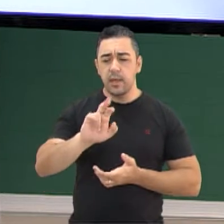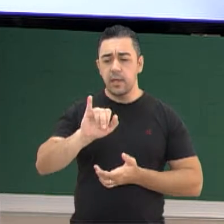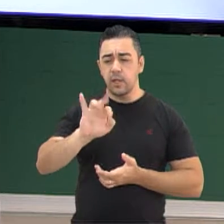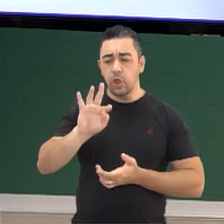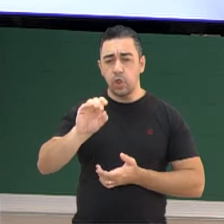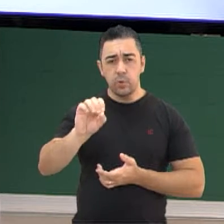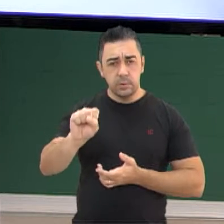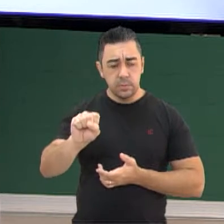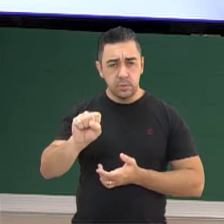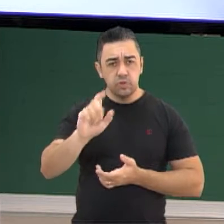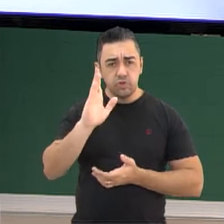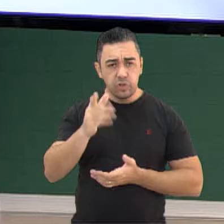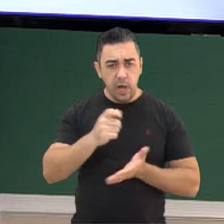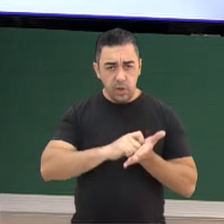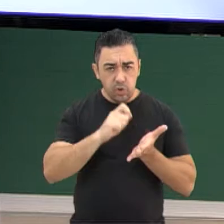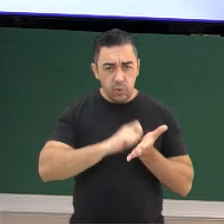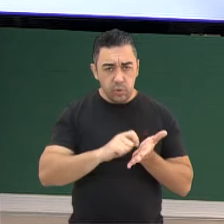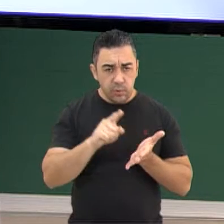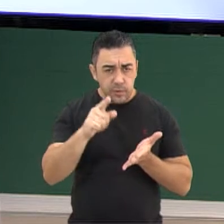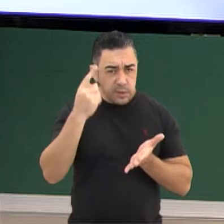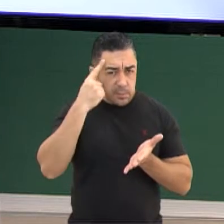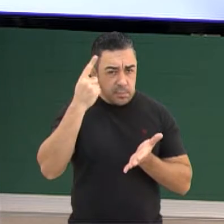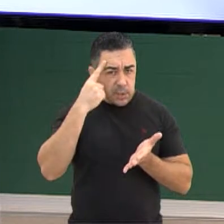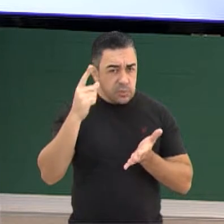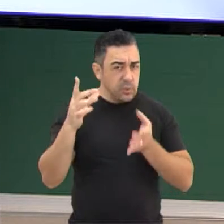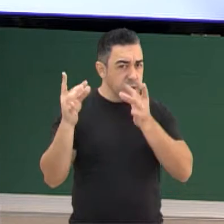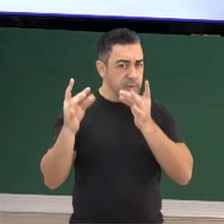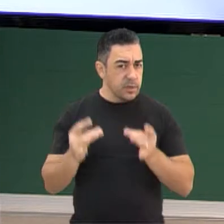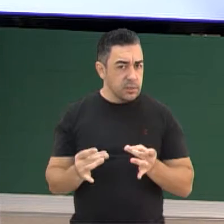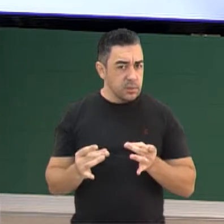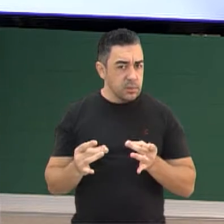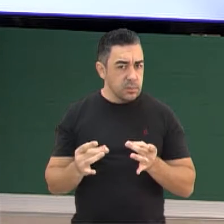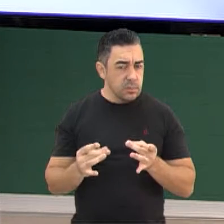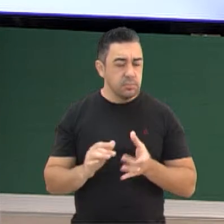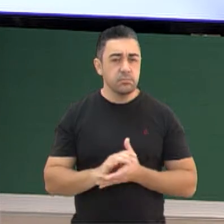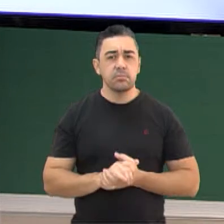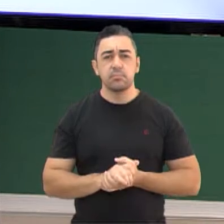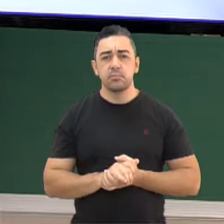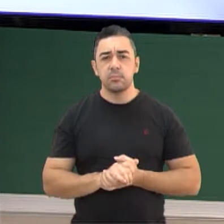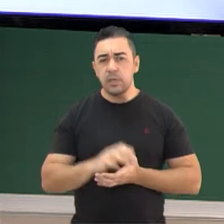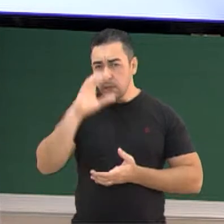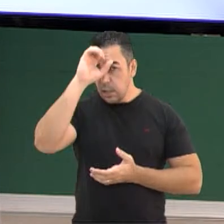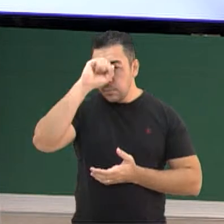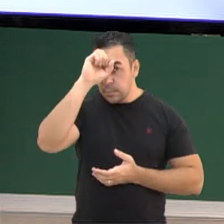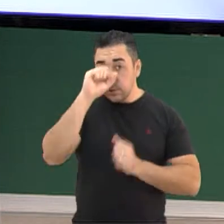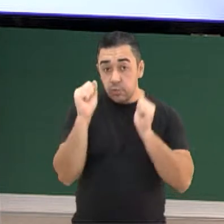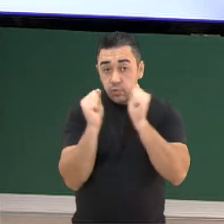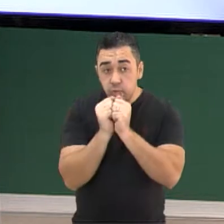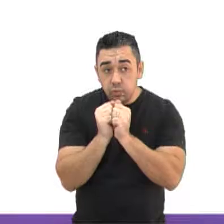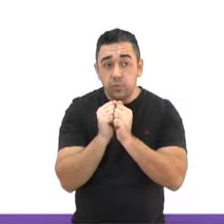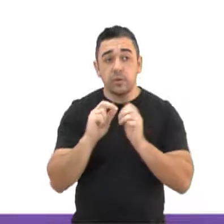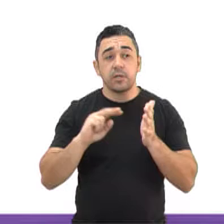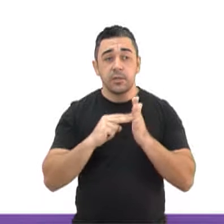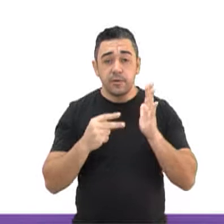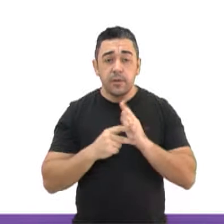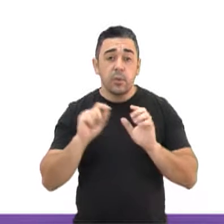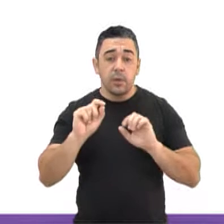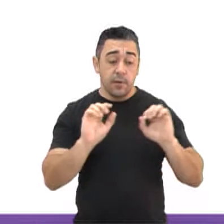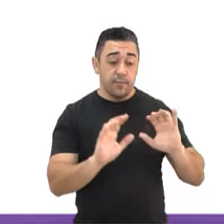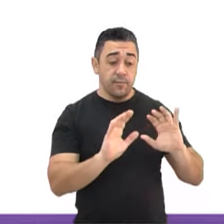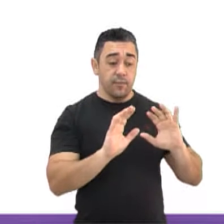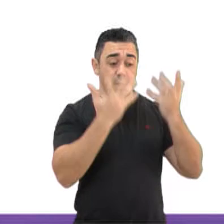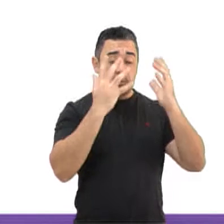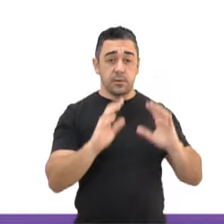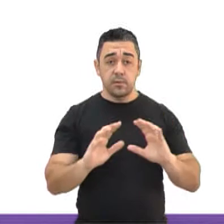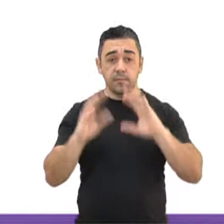Anotou aí? Conseguiu pensar uma definição? Então vamos aprender juntos. São celebrações que